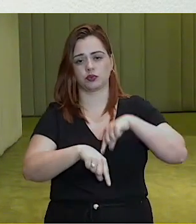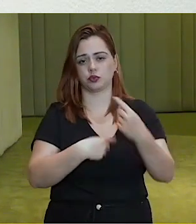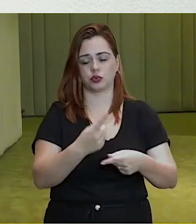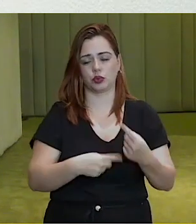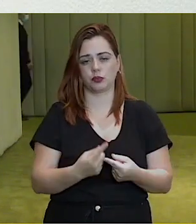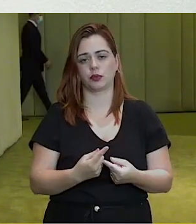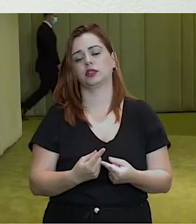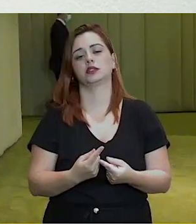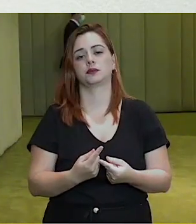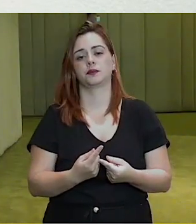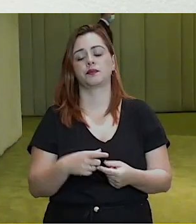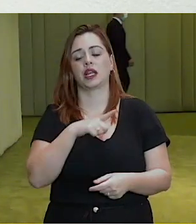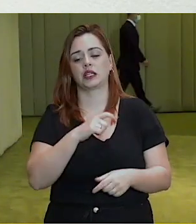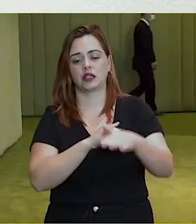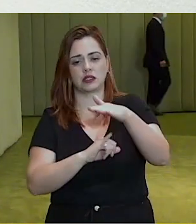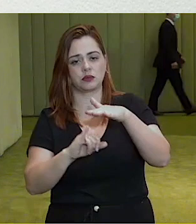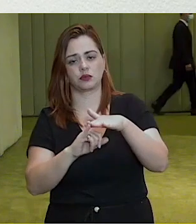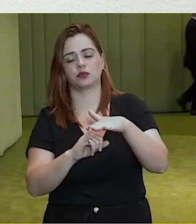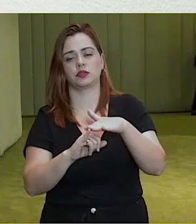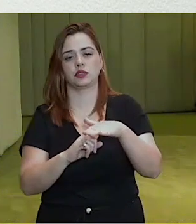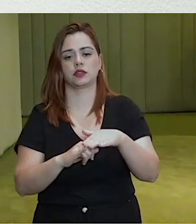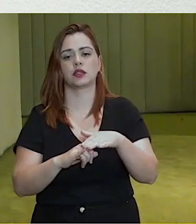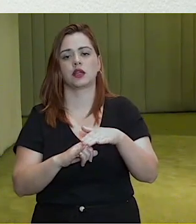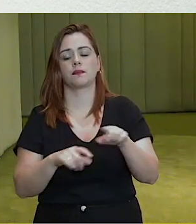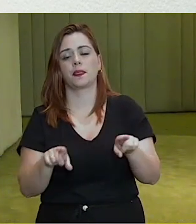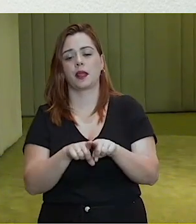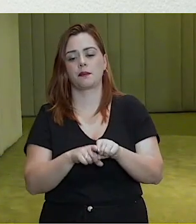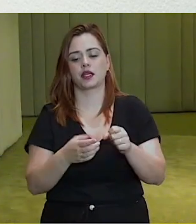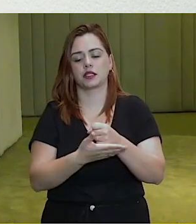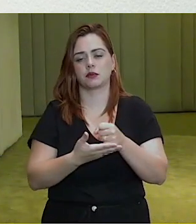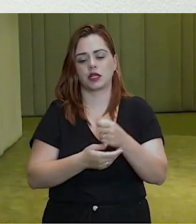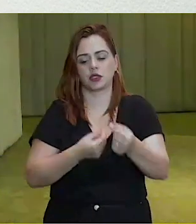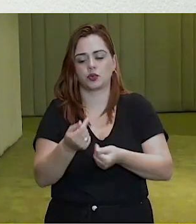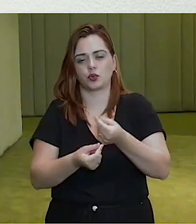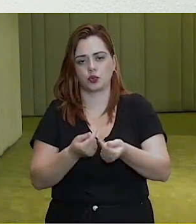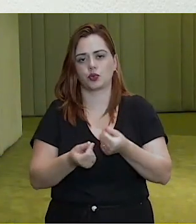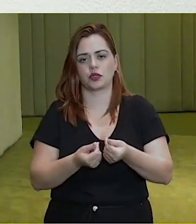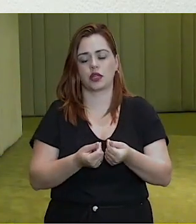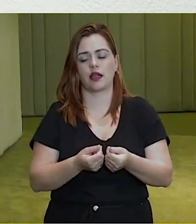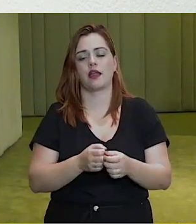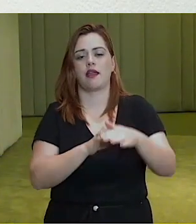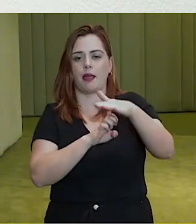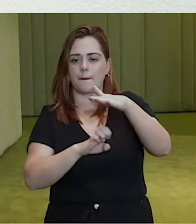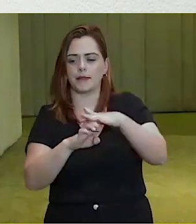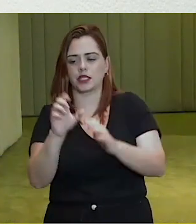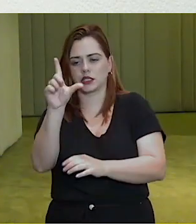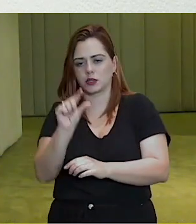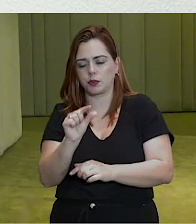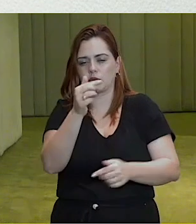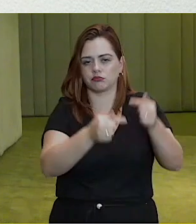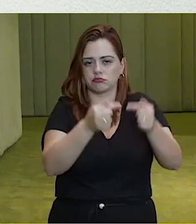produtiva desatualizada, crônica instabilidade monetária, empresas pouco